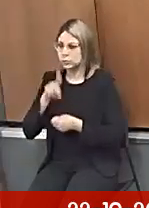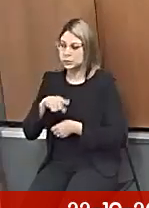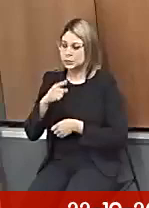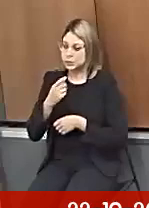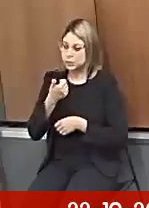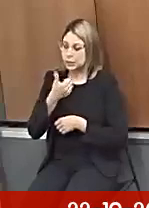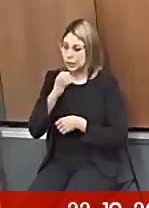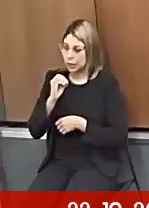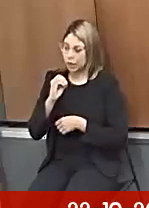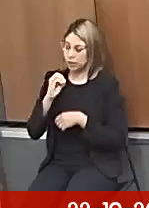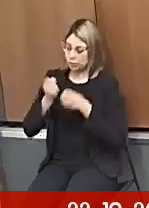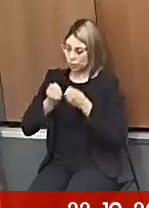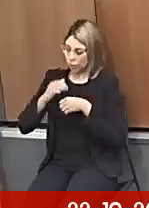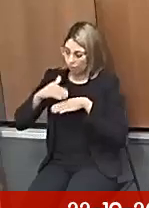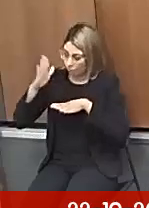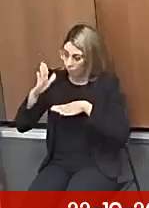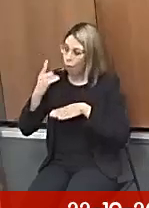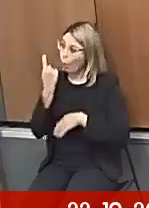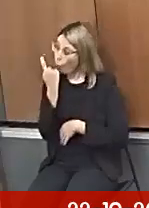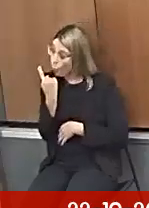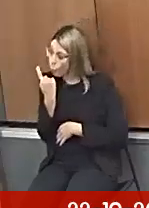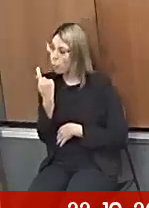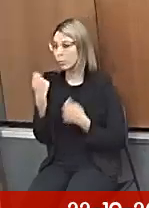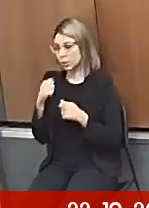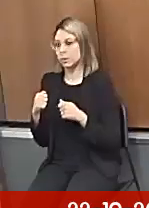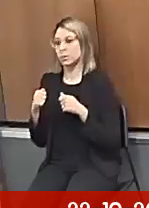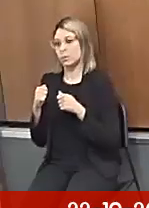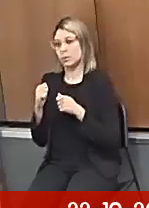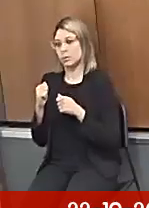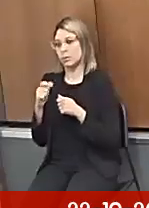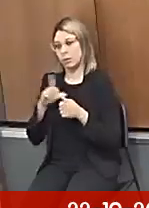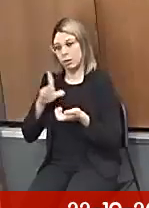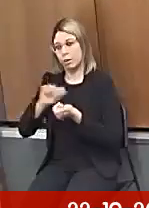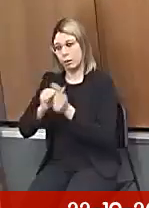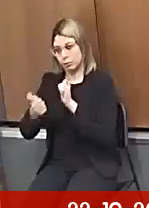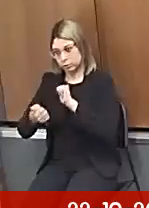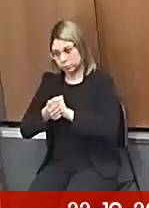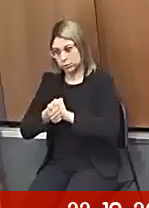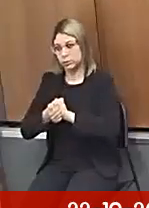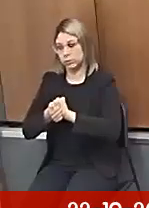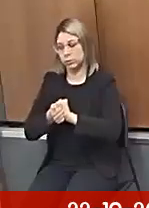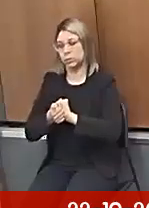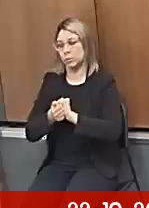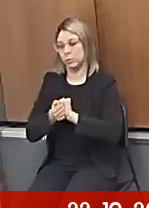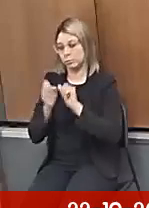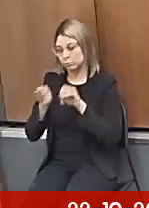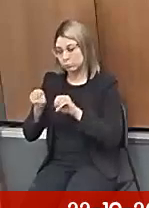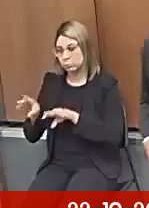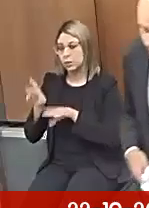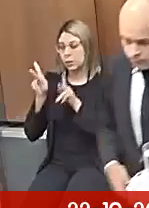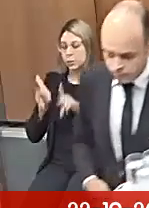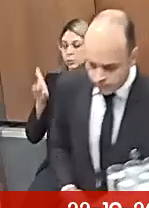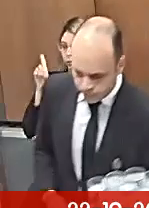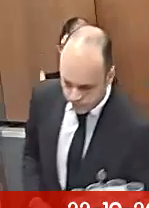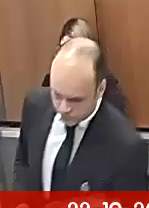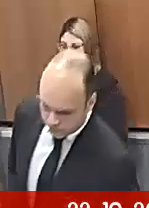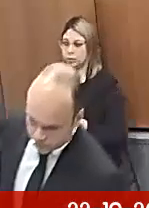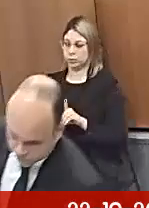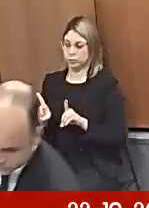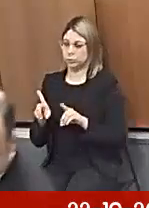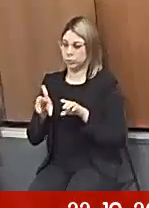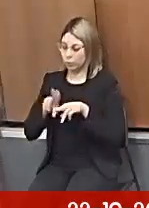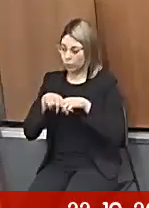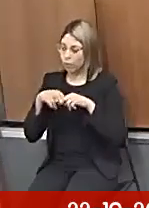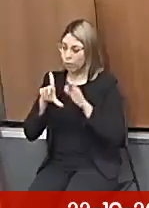veículos a destinar e adaptar pelo menos um veículo para aprendizagem com pessoas com deficiência física. A mencionada